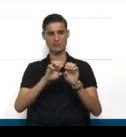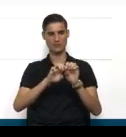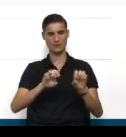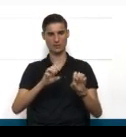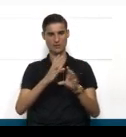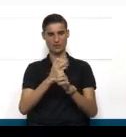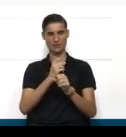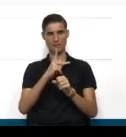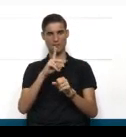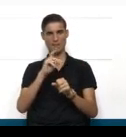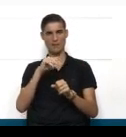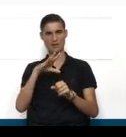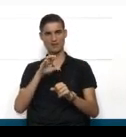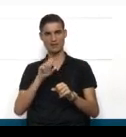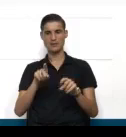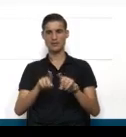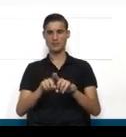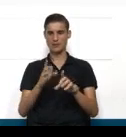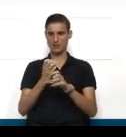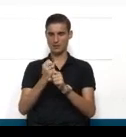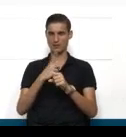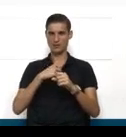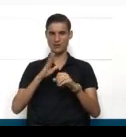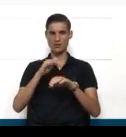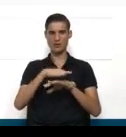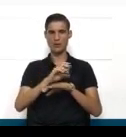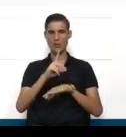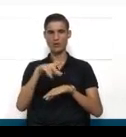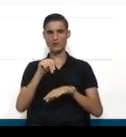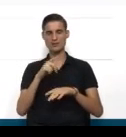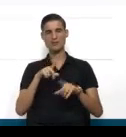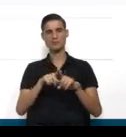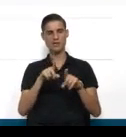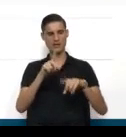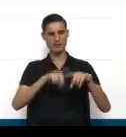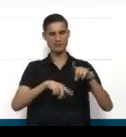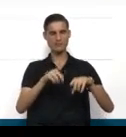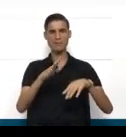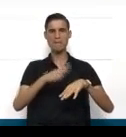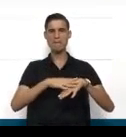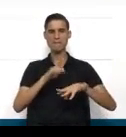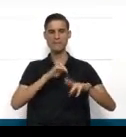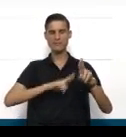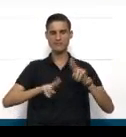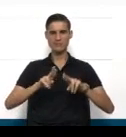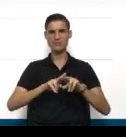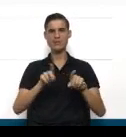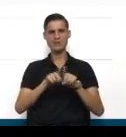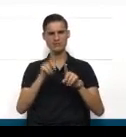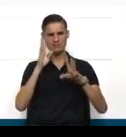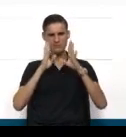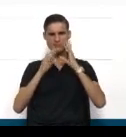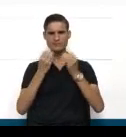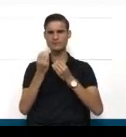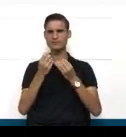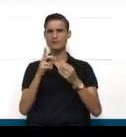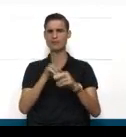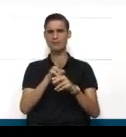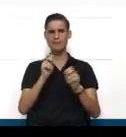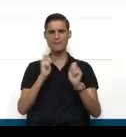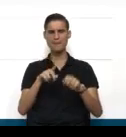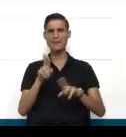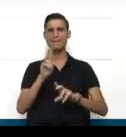de Laplace, como a equação da onda, assim como seus instrumentos matemáticos, e pensar em como eles podem